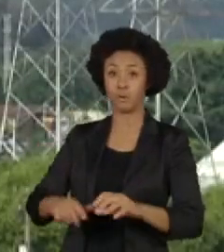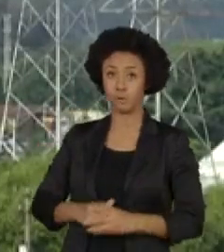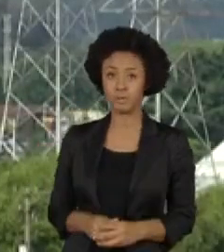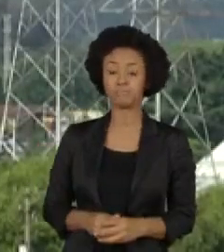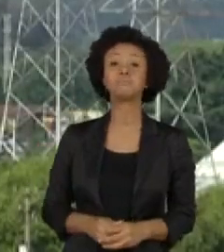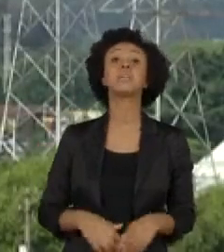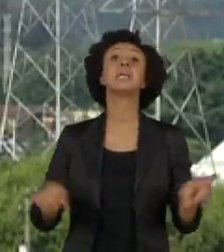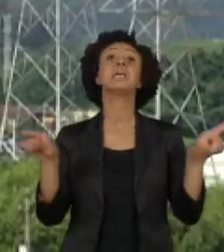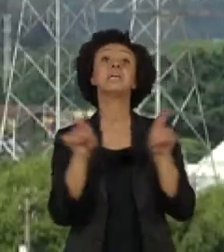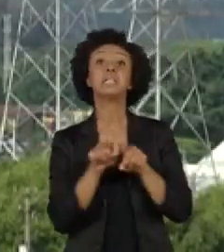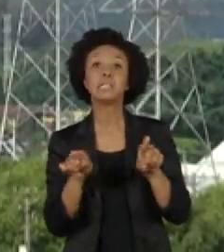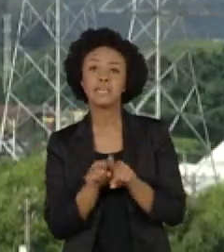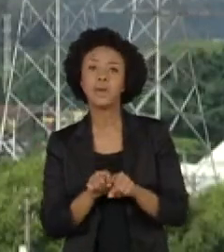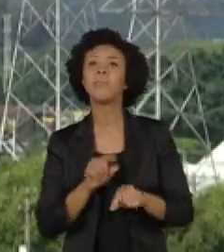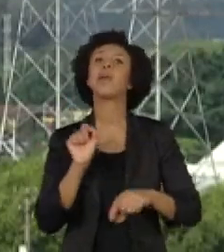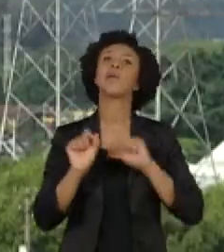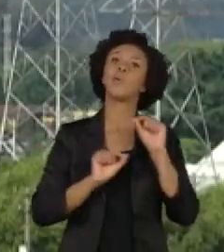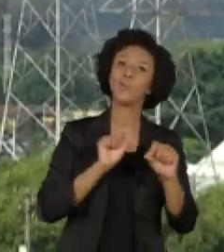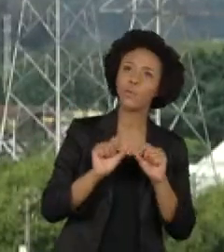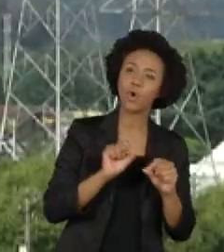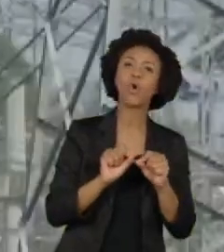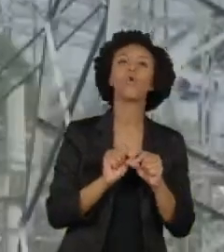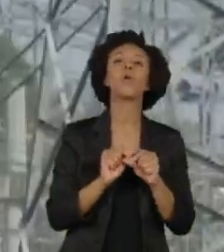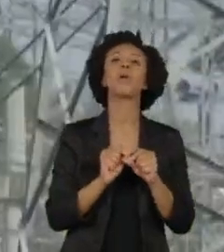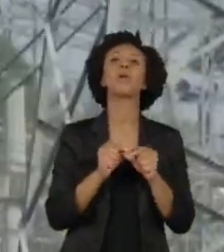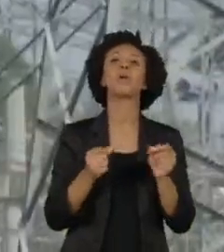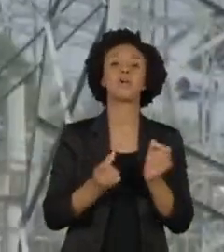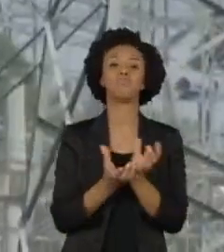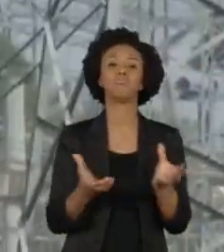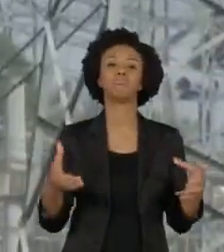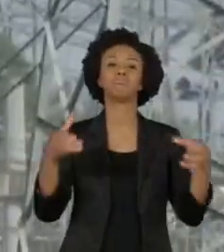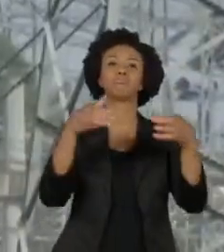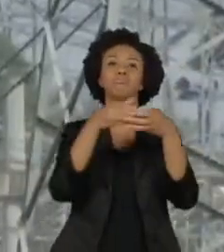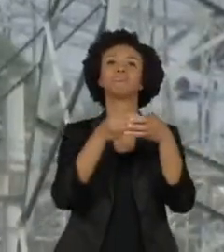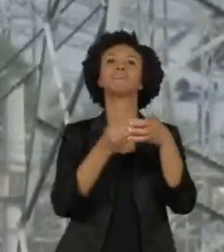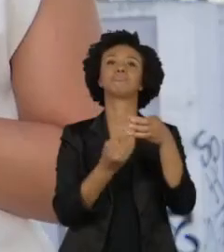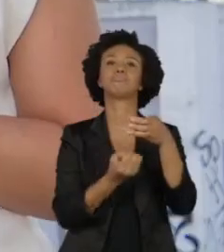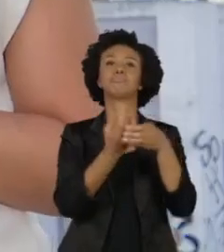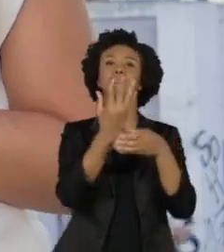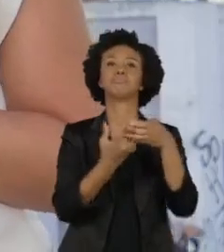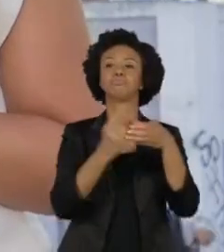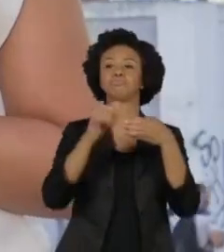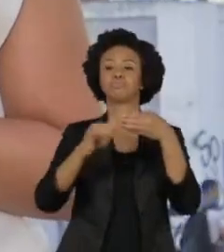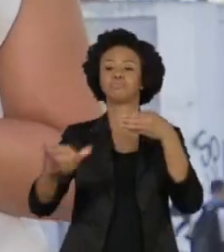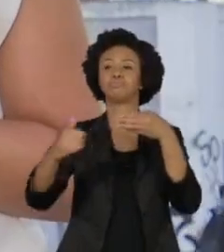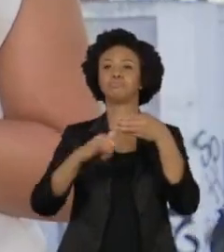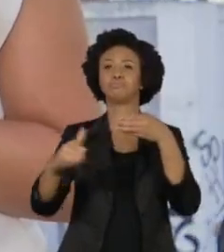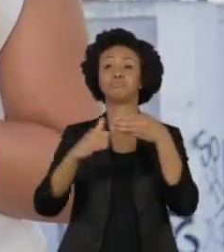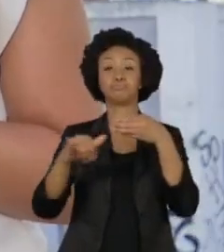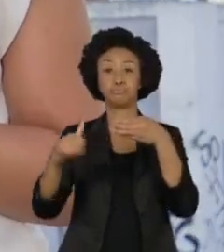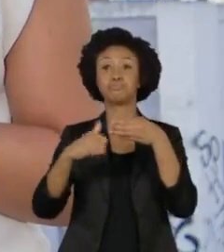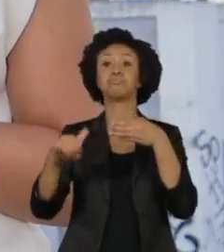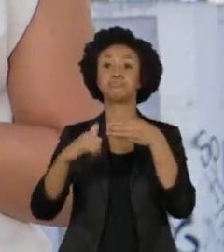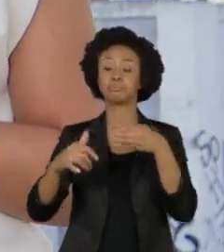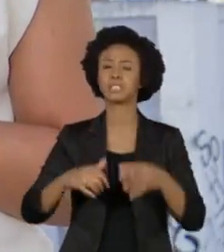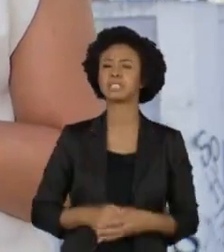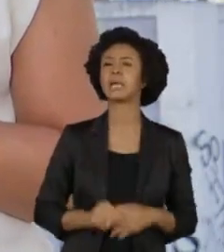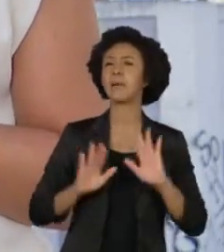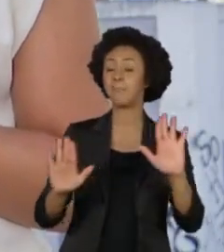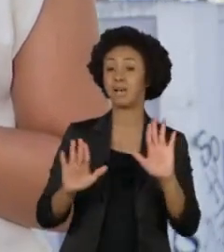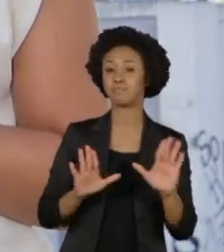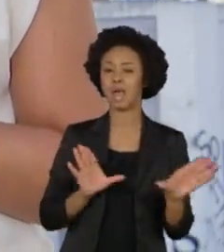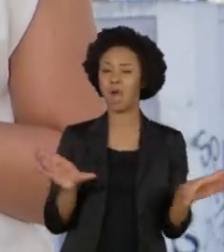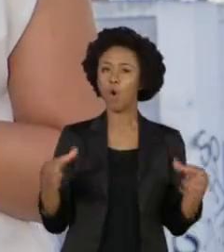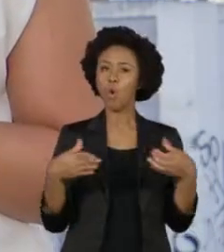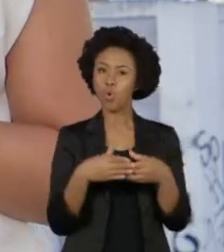na lista quase 40 bilhões de reais da contratação emergencial de termoelétricas. Mas a maior preocupação da equipe de